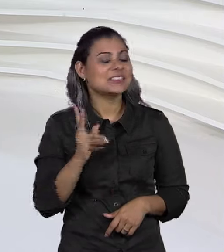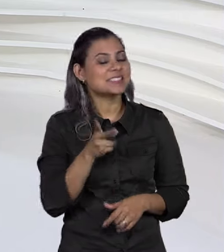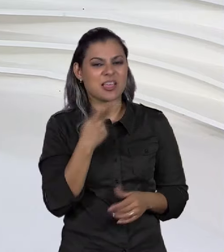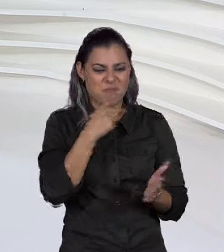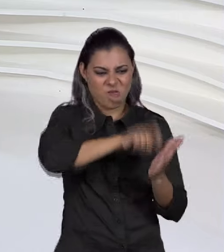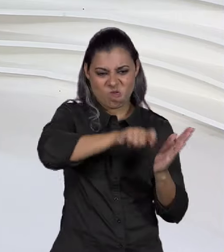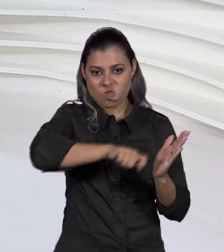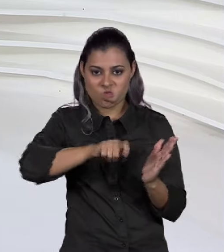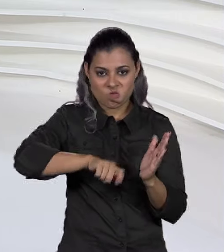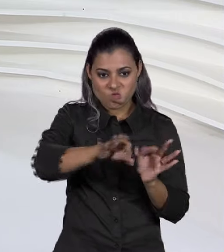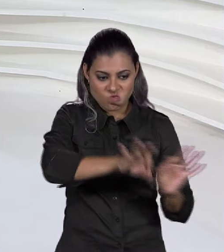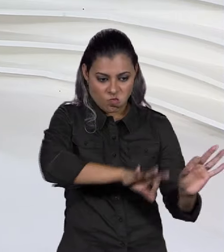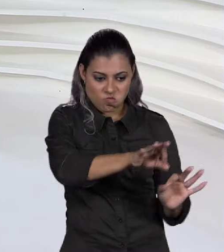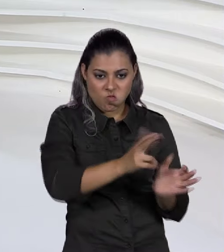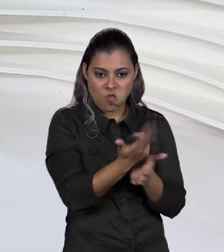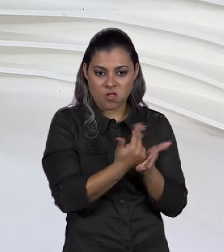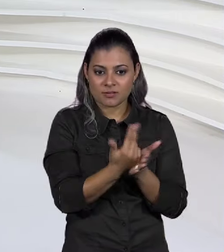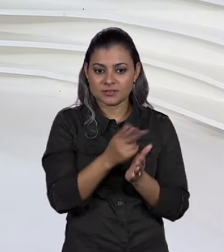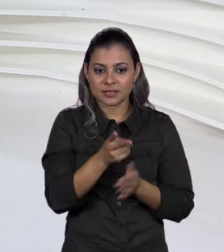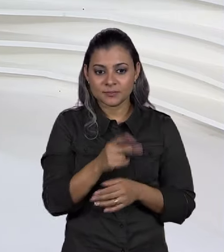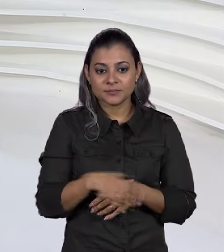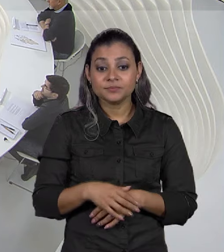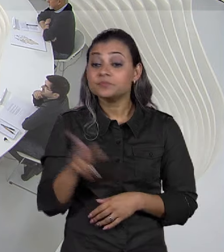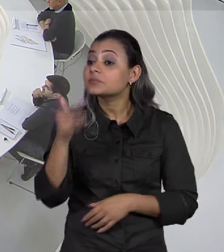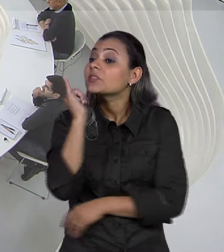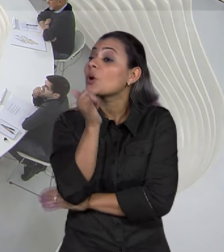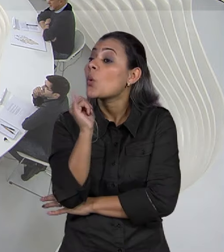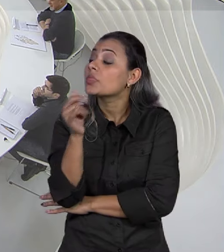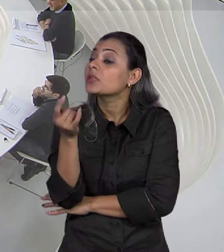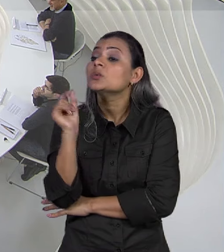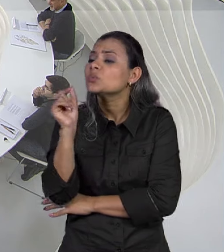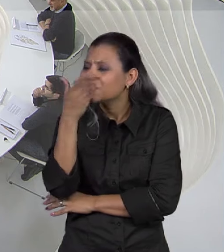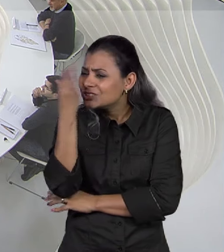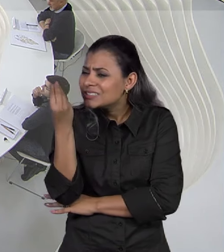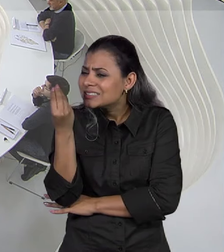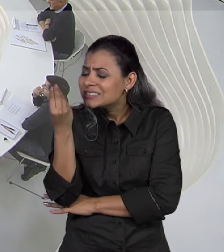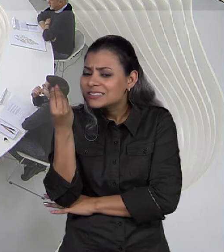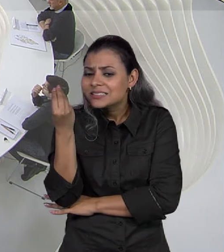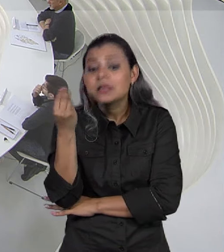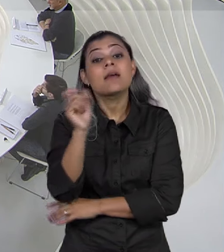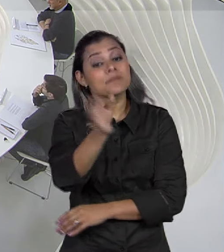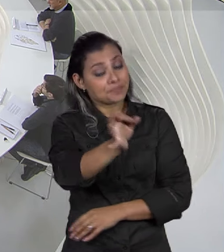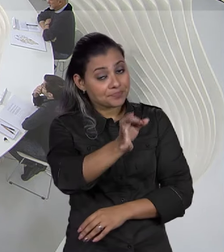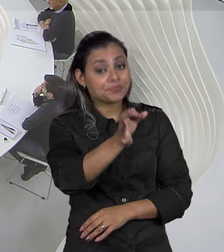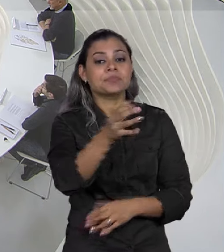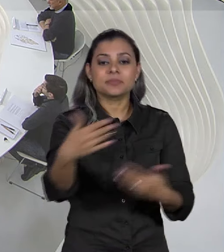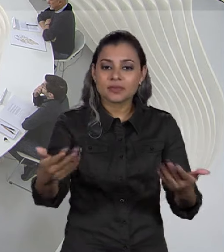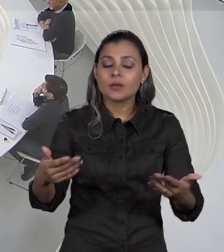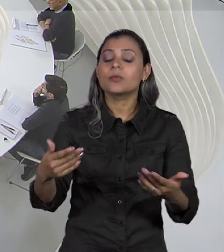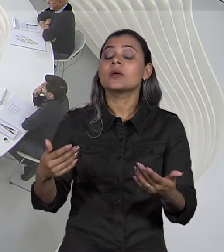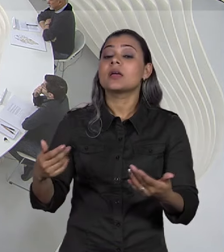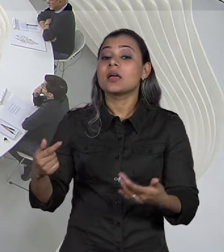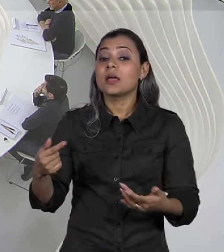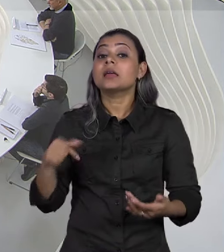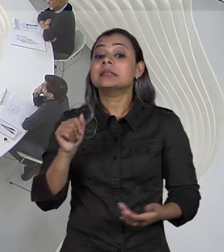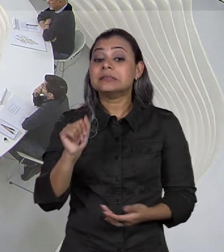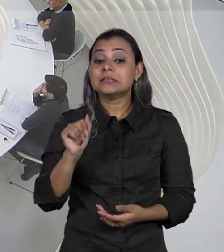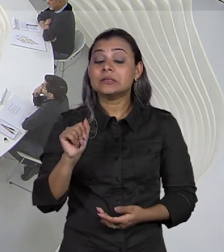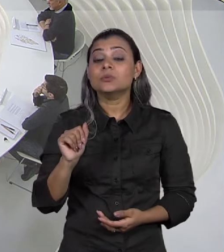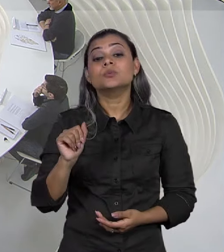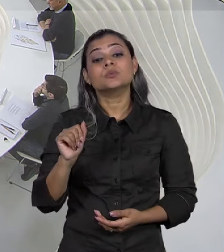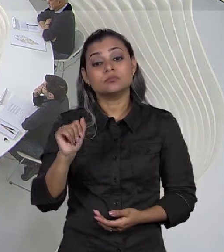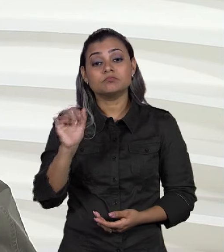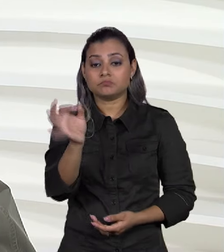onde é que eu estava, Rick? Você estava contando que... Contando aí, a... Carapuça... Ah, é. Então, o Tarso